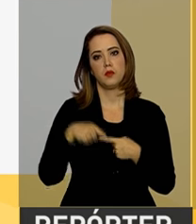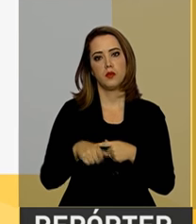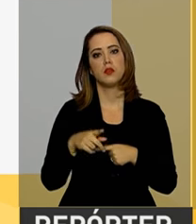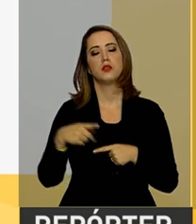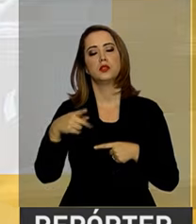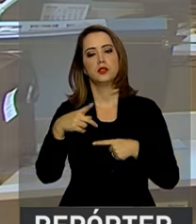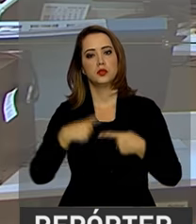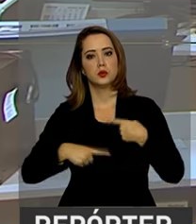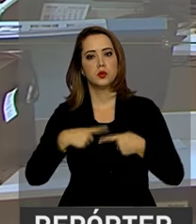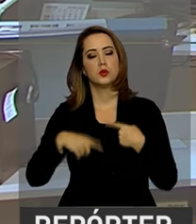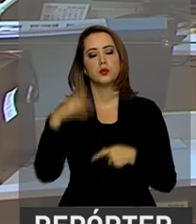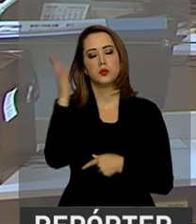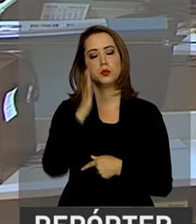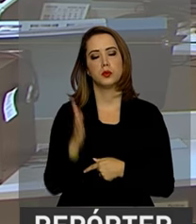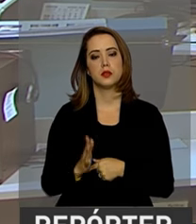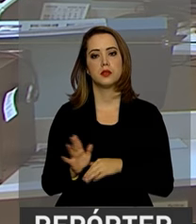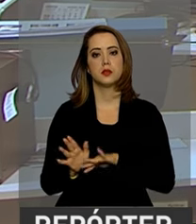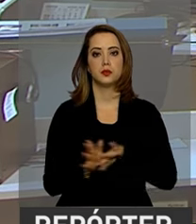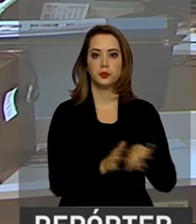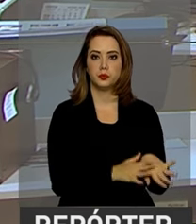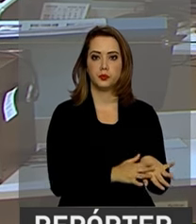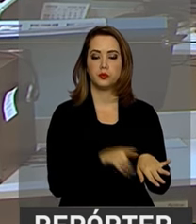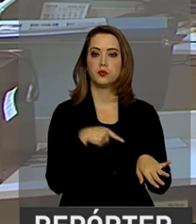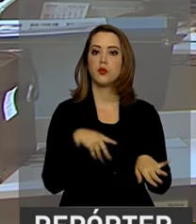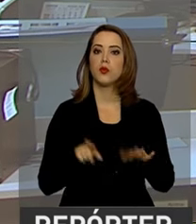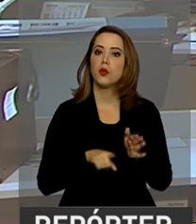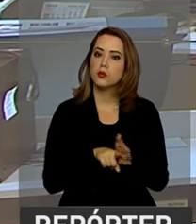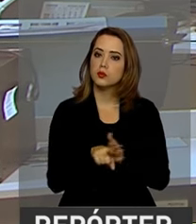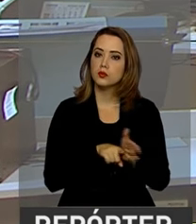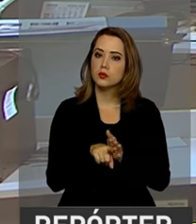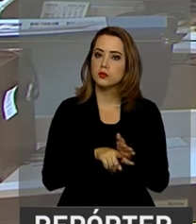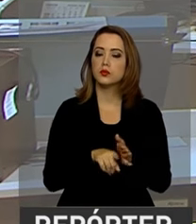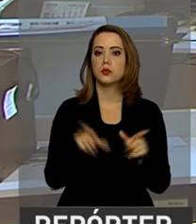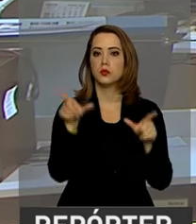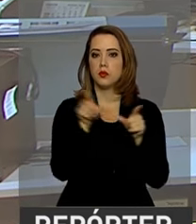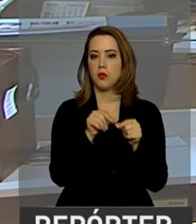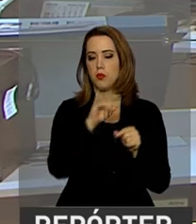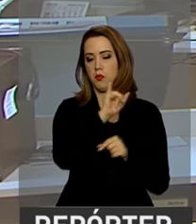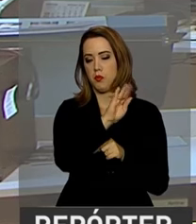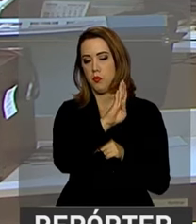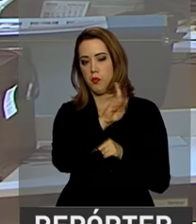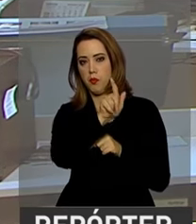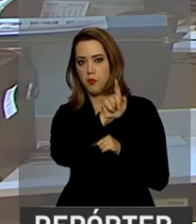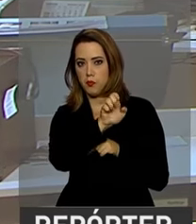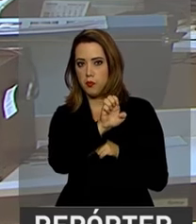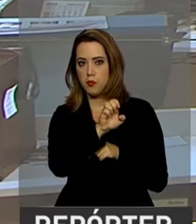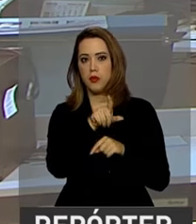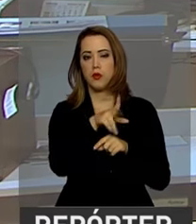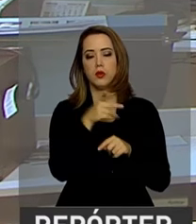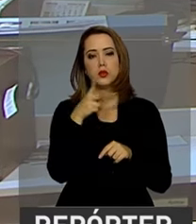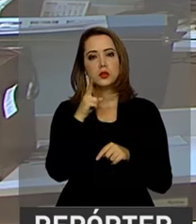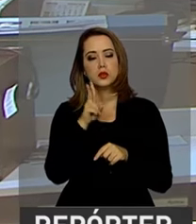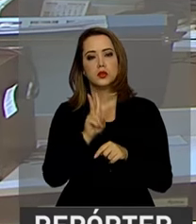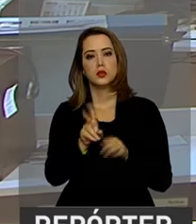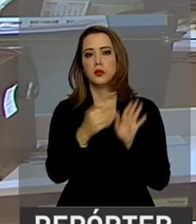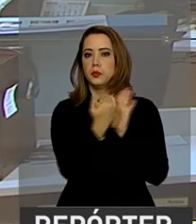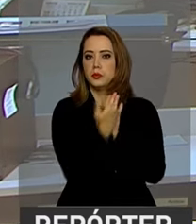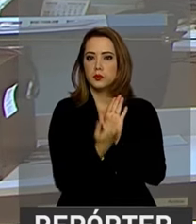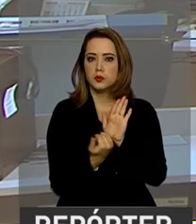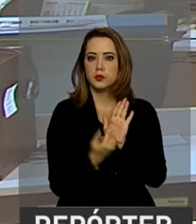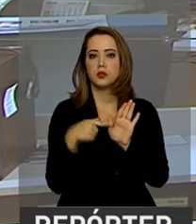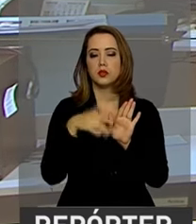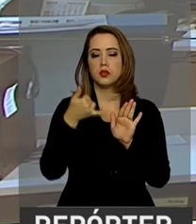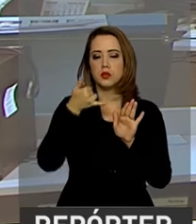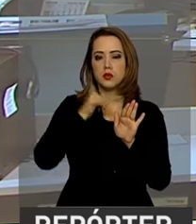Uma pesquisa do IBGE mostra dados da geração de energia eólica, hidráulica e térmica no